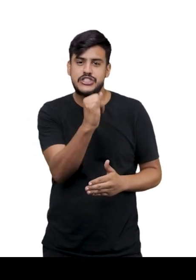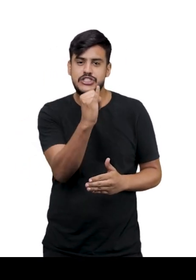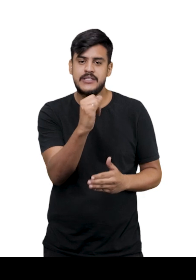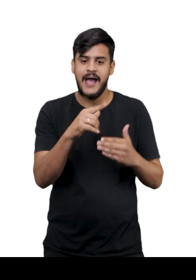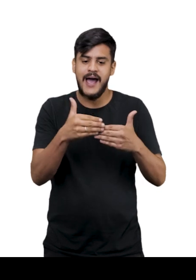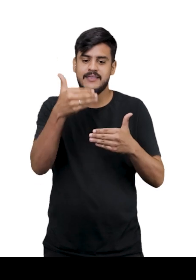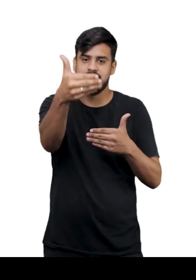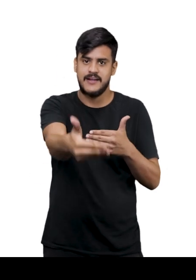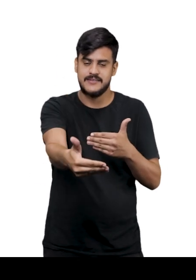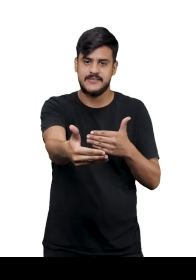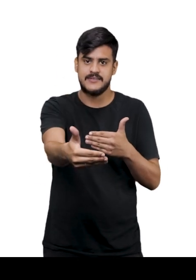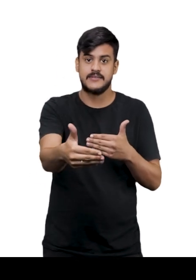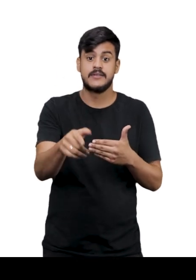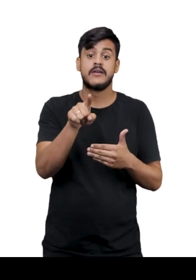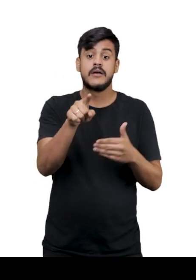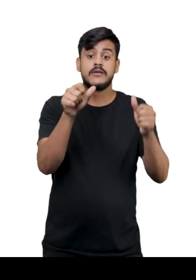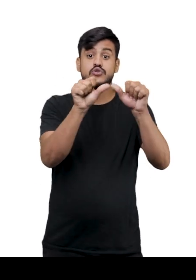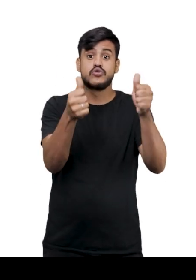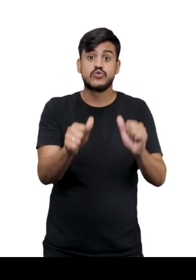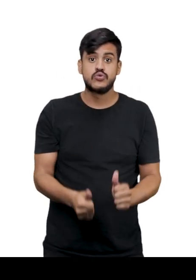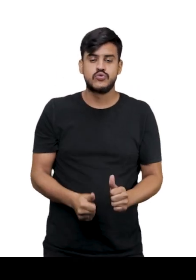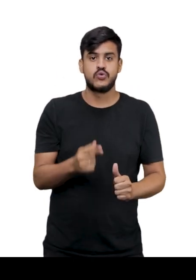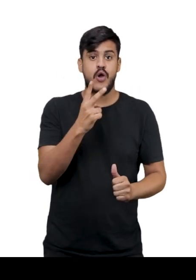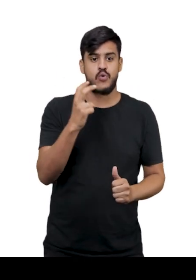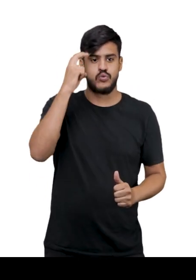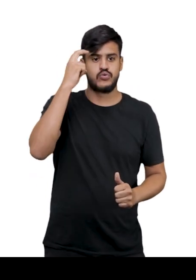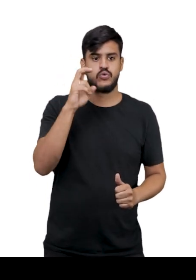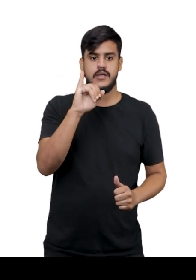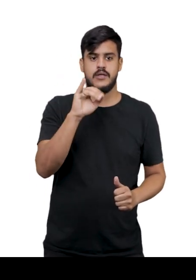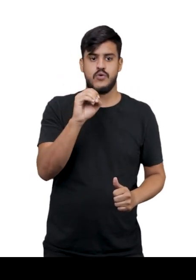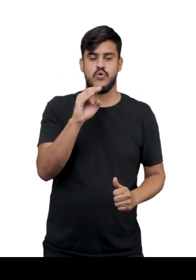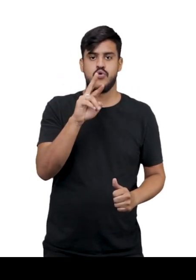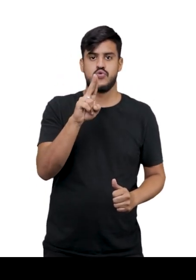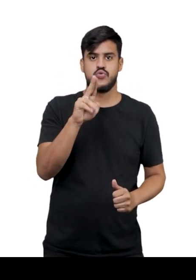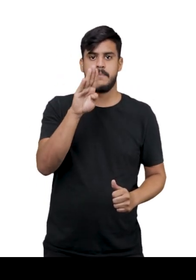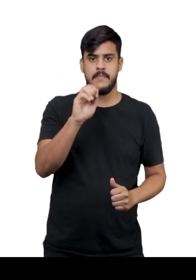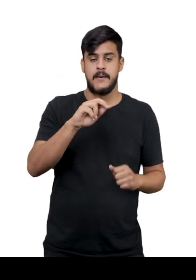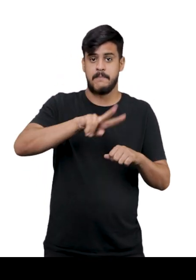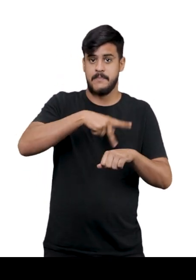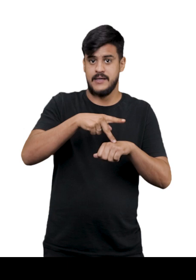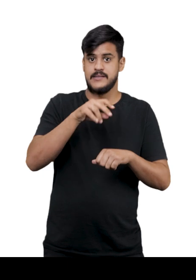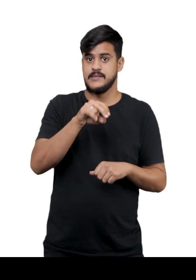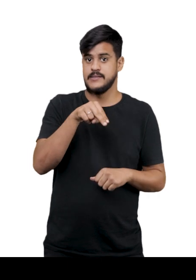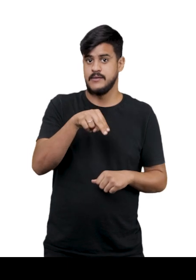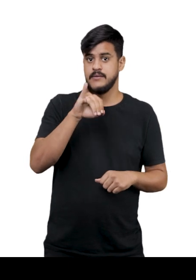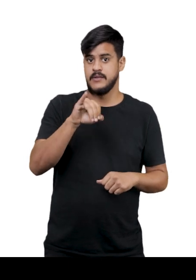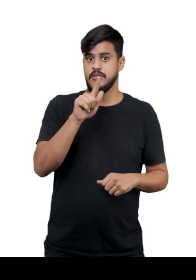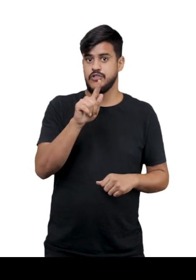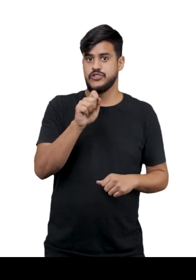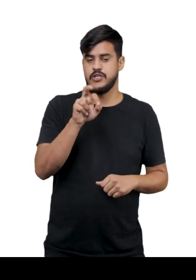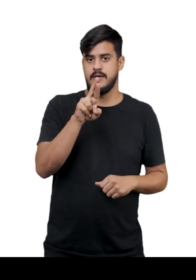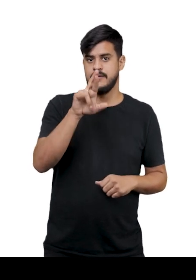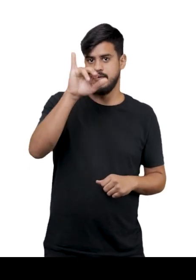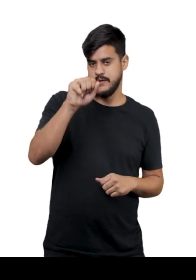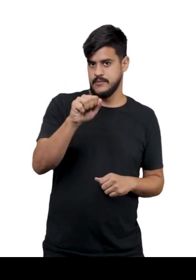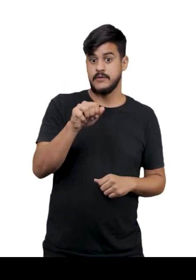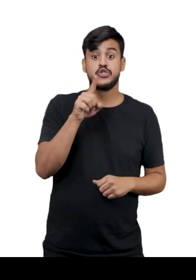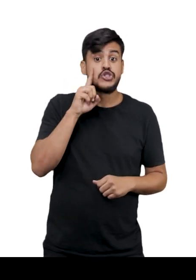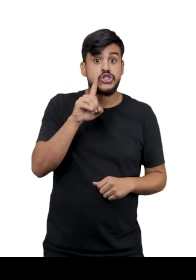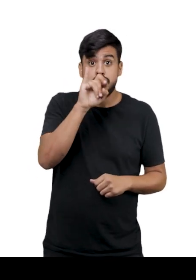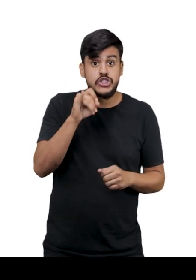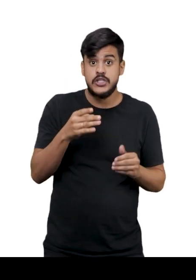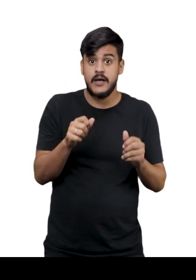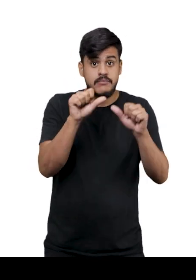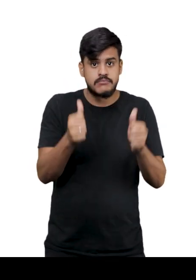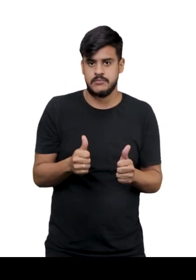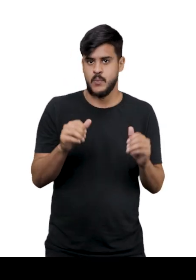imediatamente atrás da vitrine dos ibejis. Trata-se de uma escultura proveniente da cultura iorubá da Nigéria.